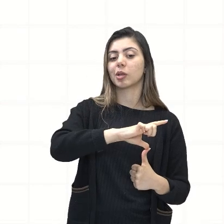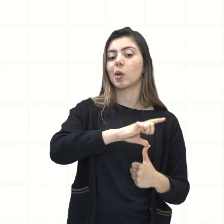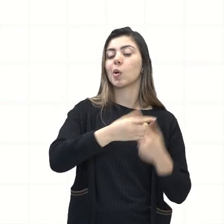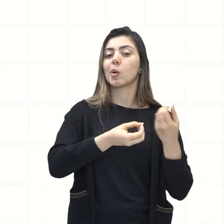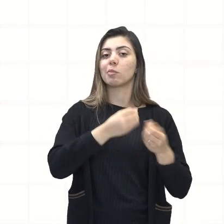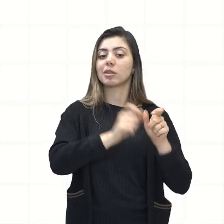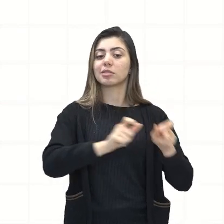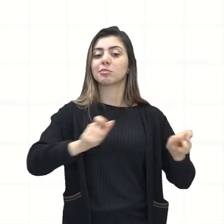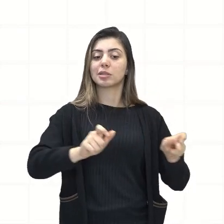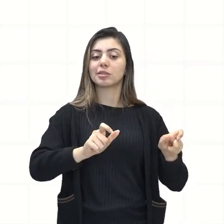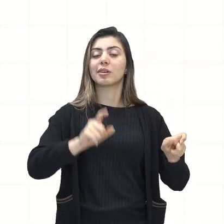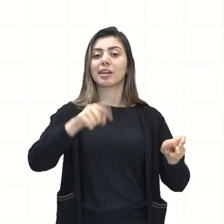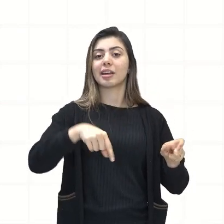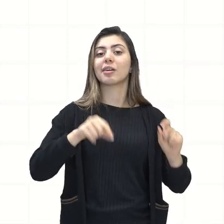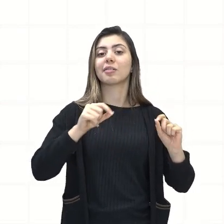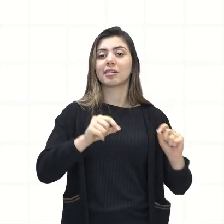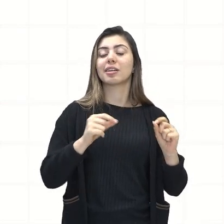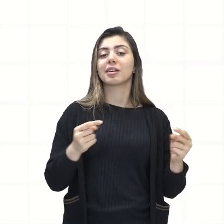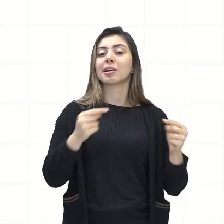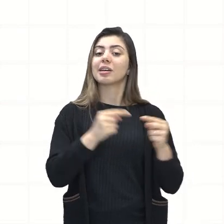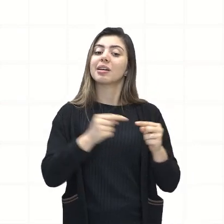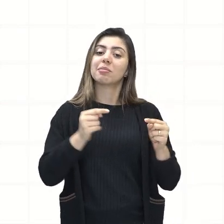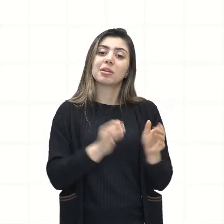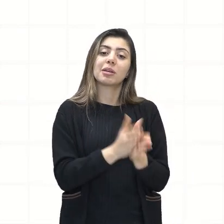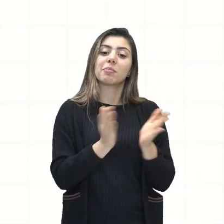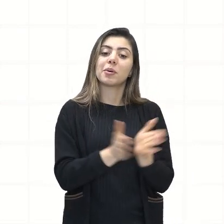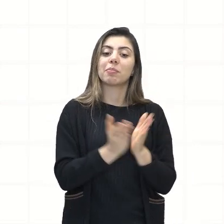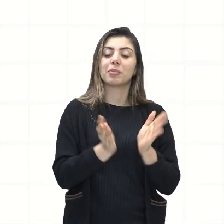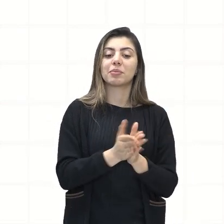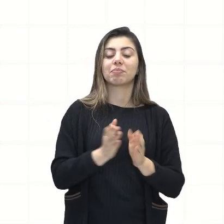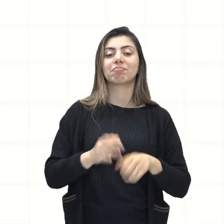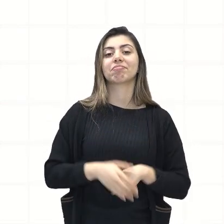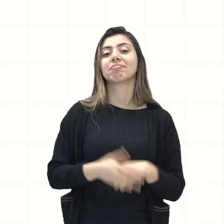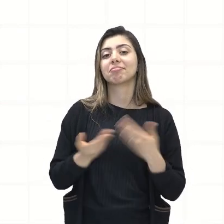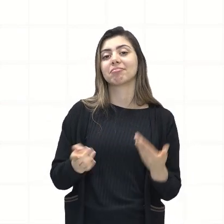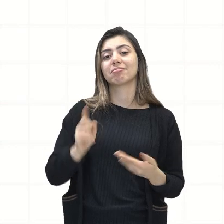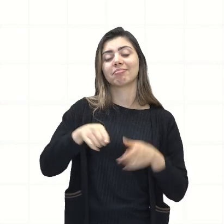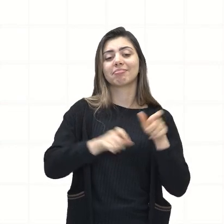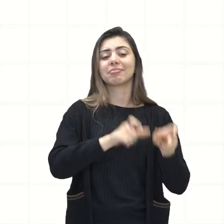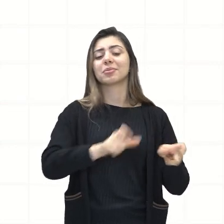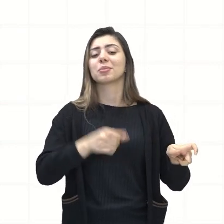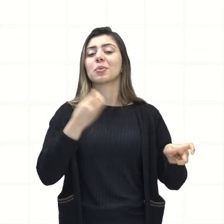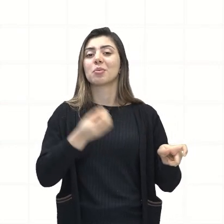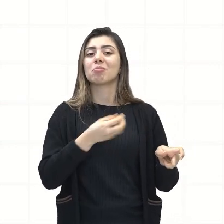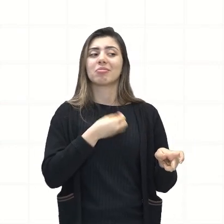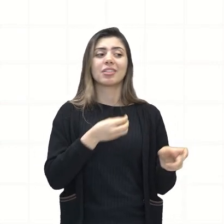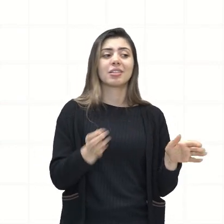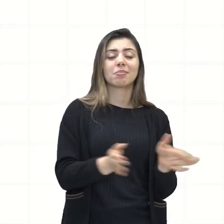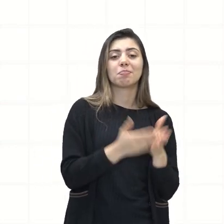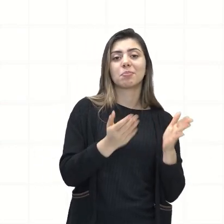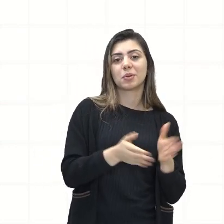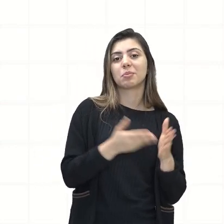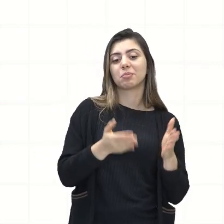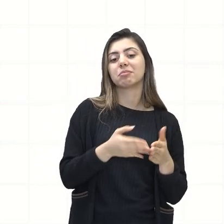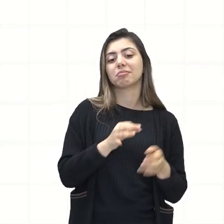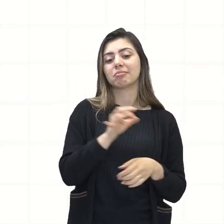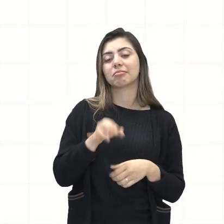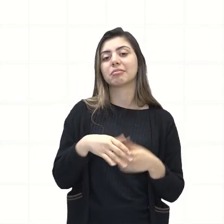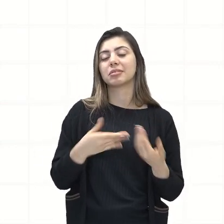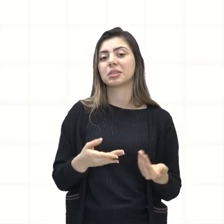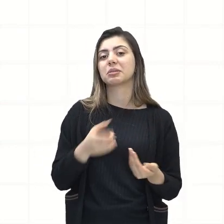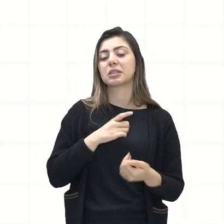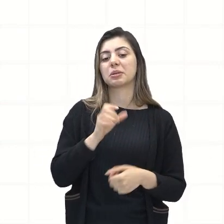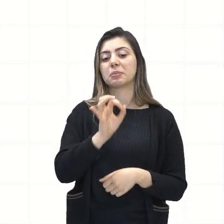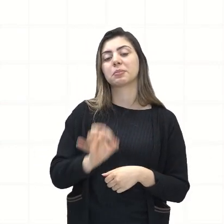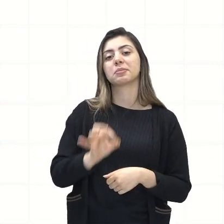latino-americanos são considerados pobres, tá certo? São pessoas que vivem ali na pobreza. Esse é um percentual